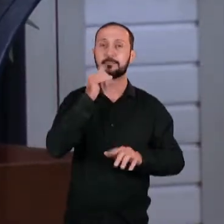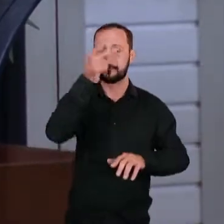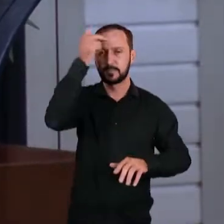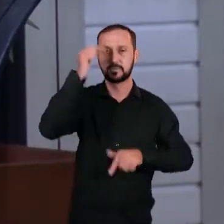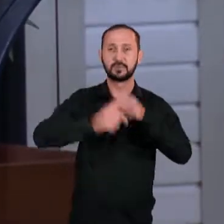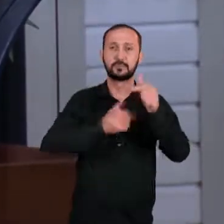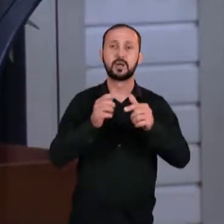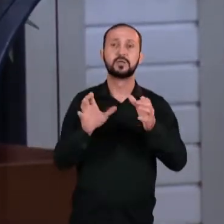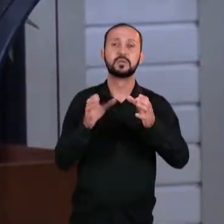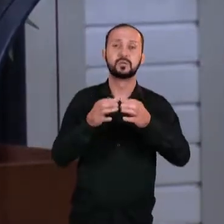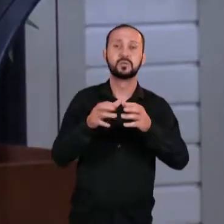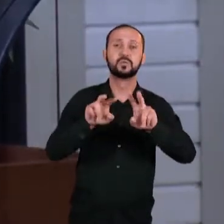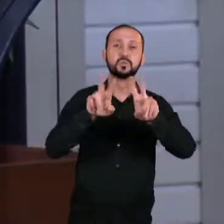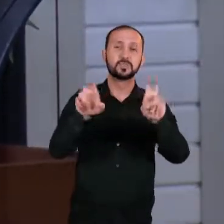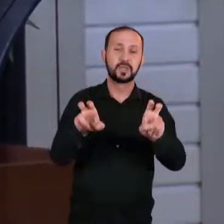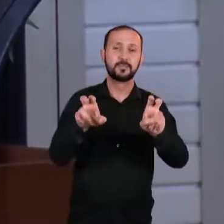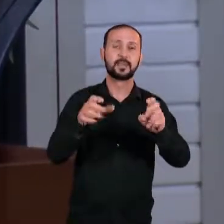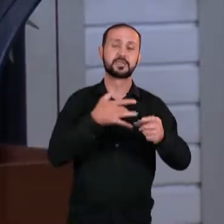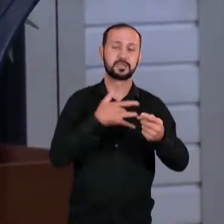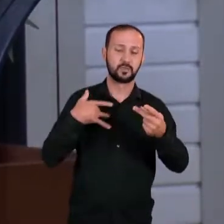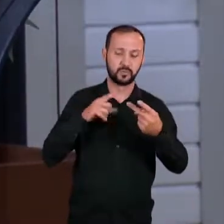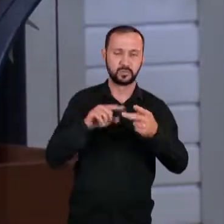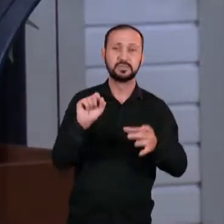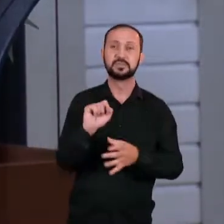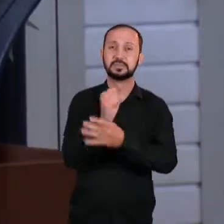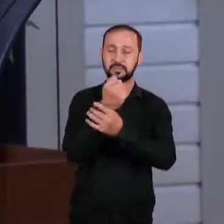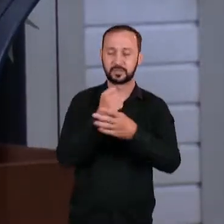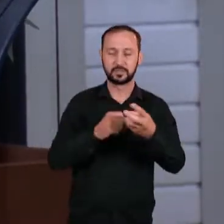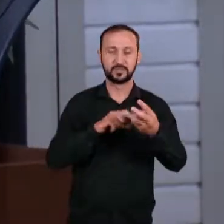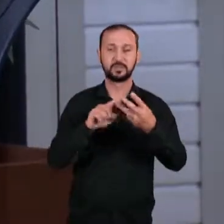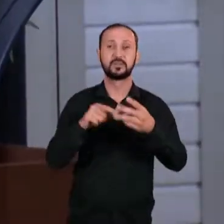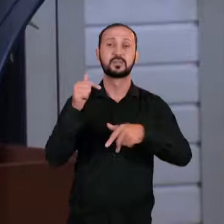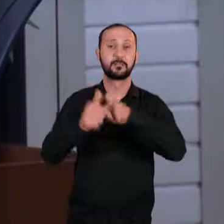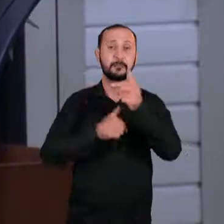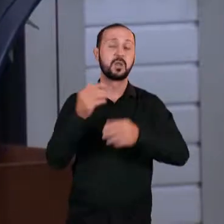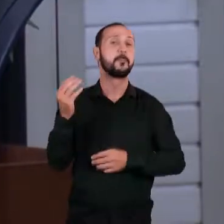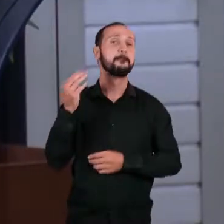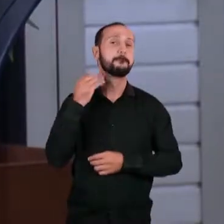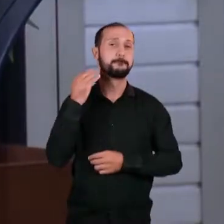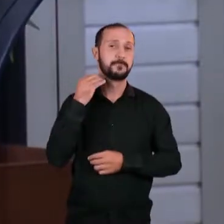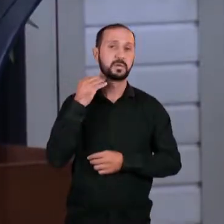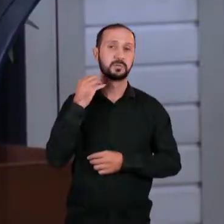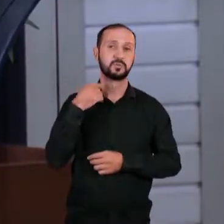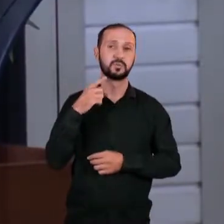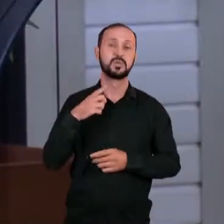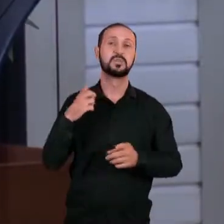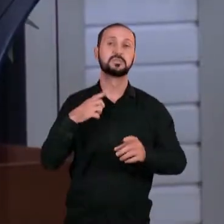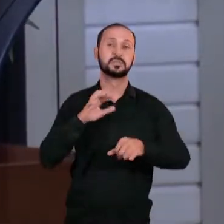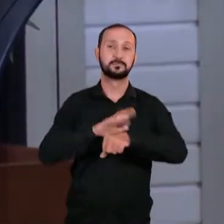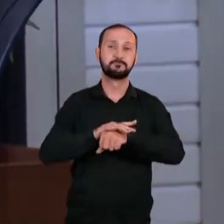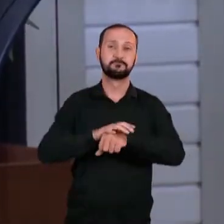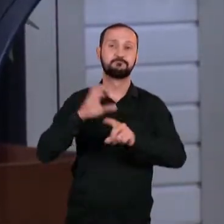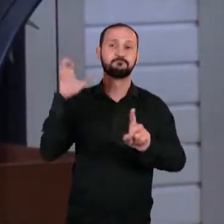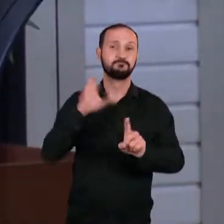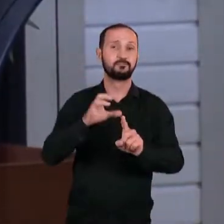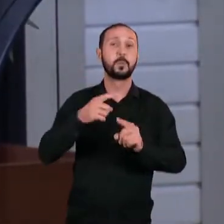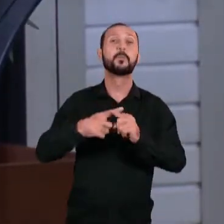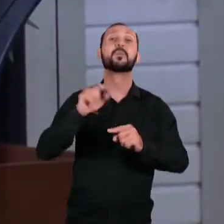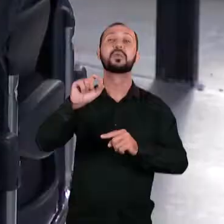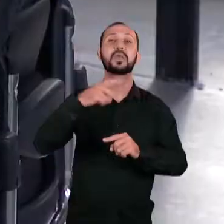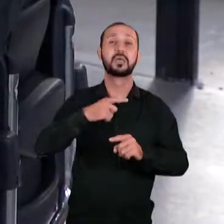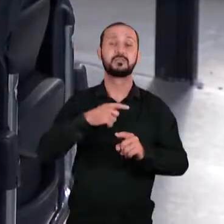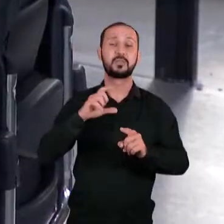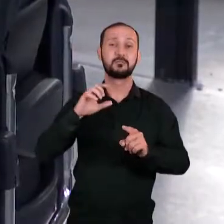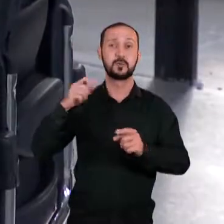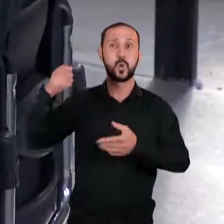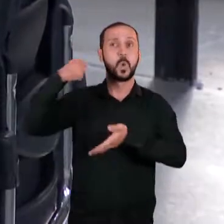área da saúde, com segurança, com também trabalhos bancários, eles adoecem mais até porque tem mais cobrança, né? Eles têm uma